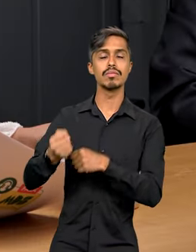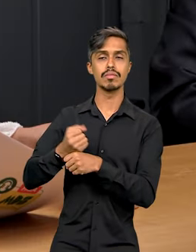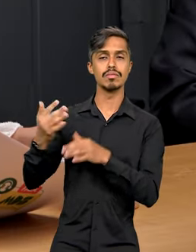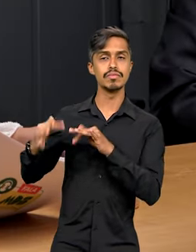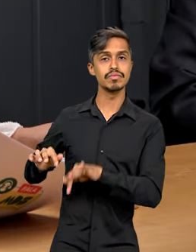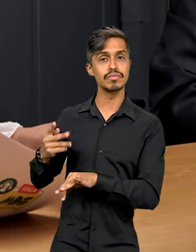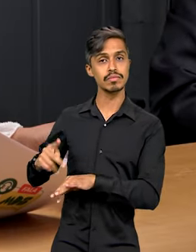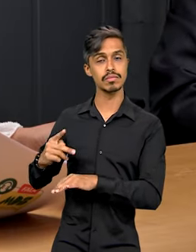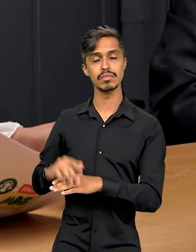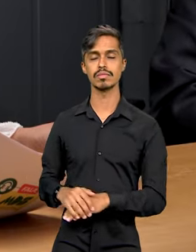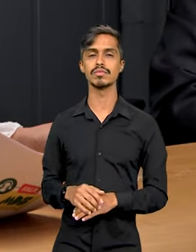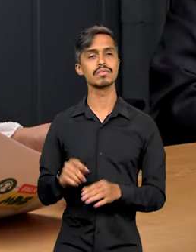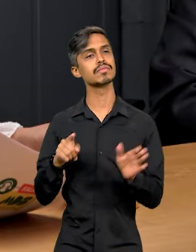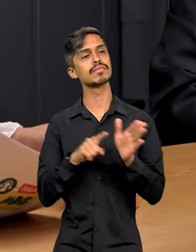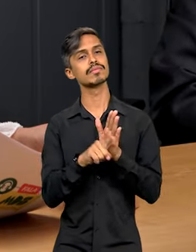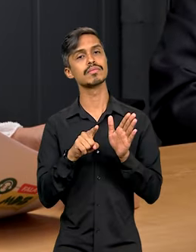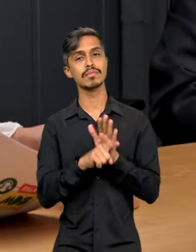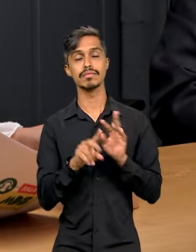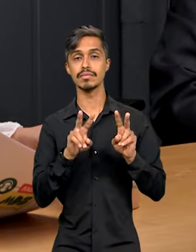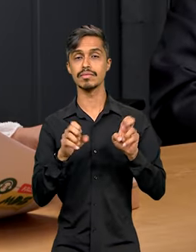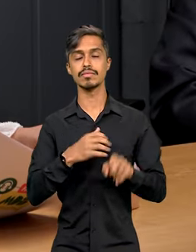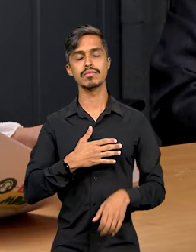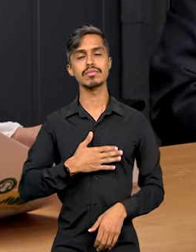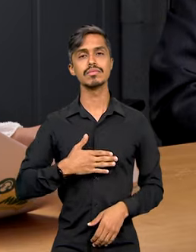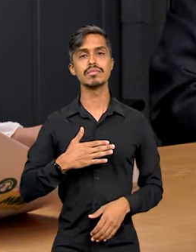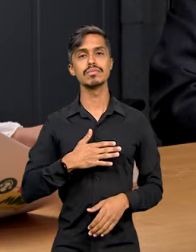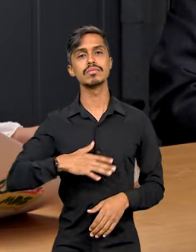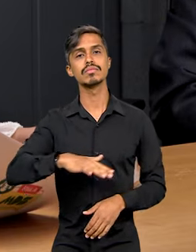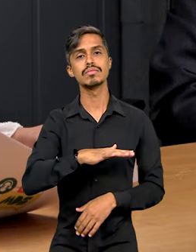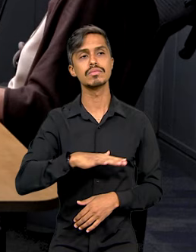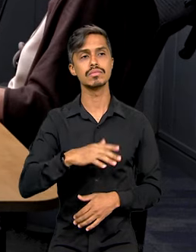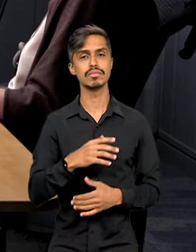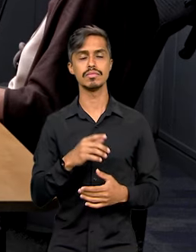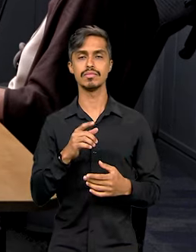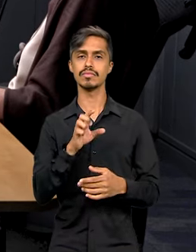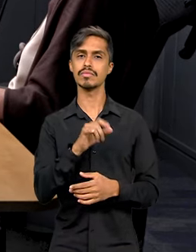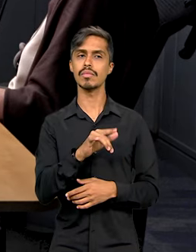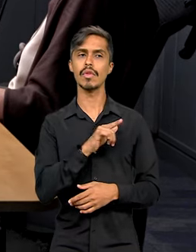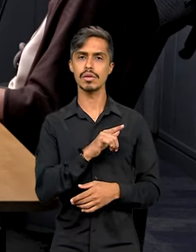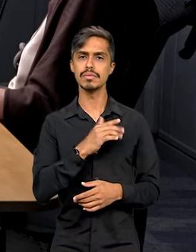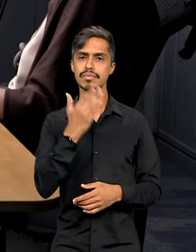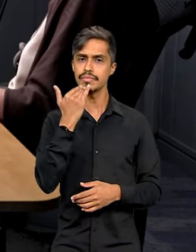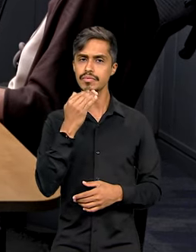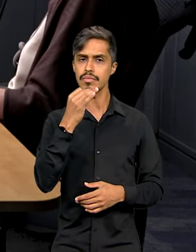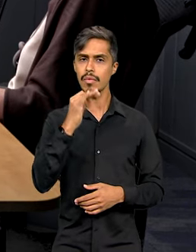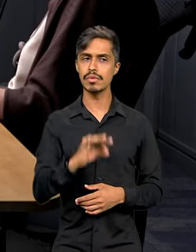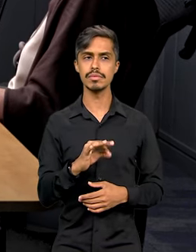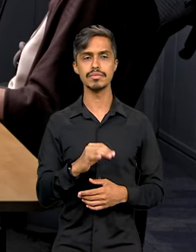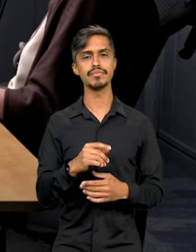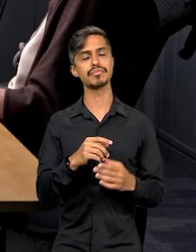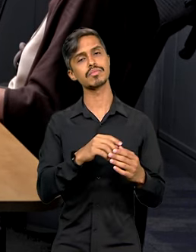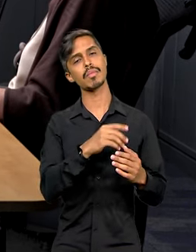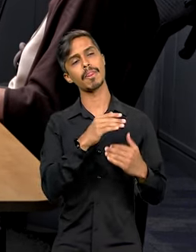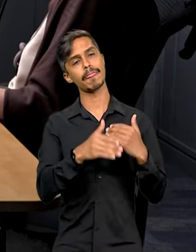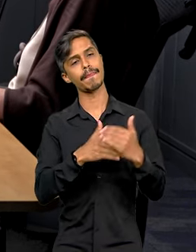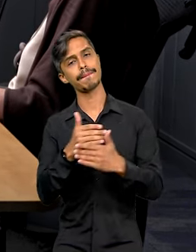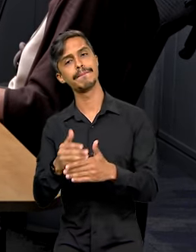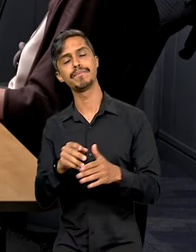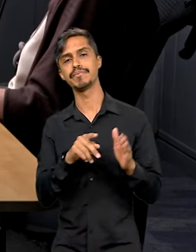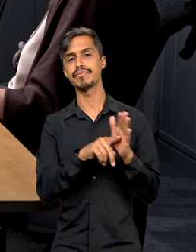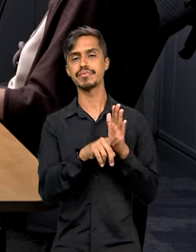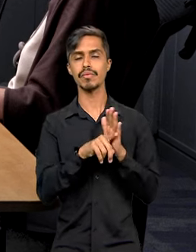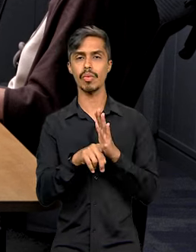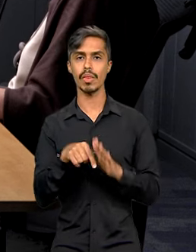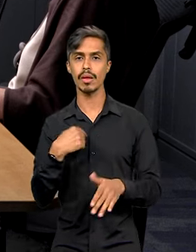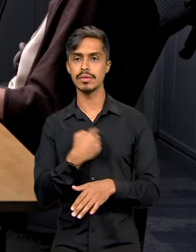ano passado aplica perguntas sobre a situação de acesso econômico aos alimentos né na faz uma triagem de risco de